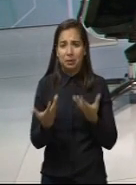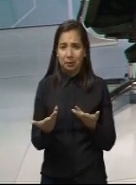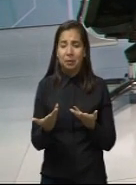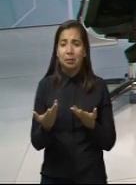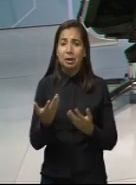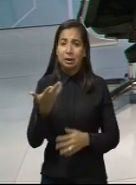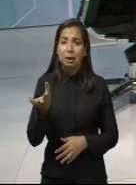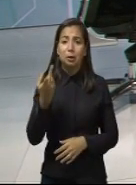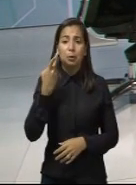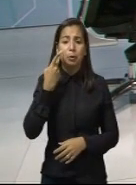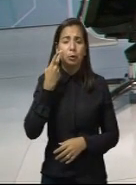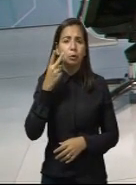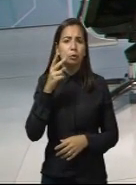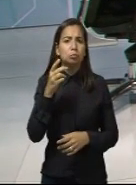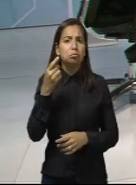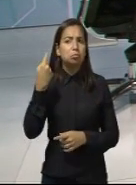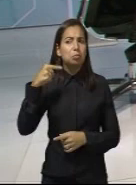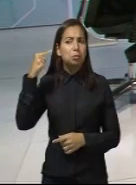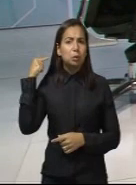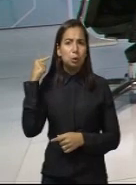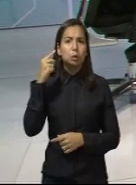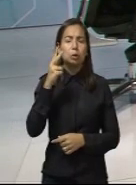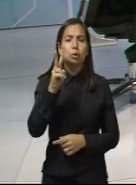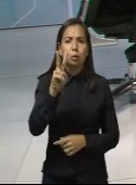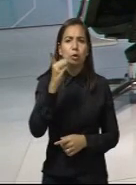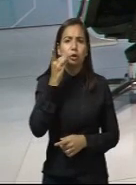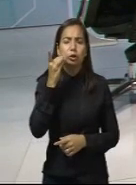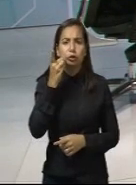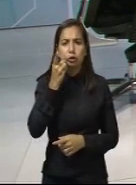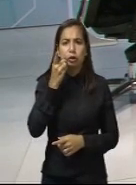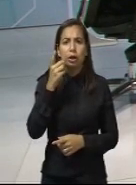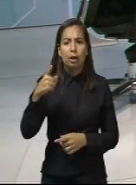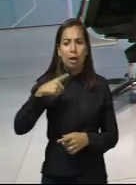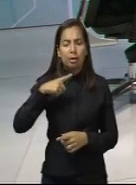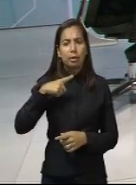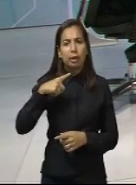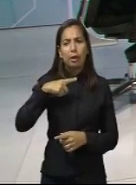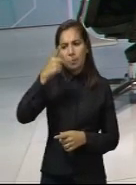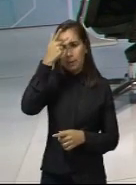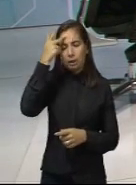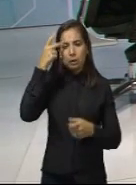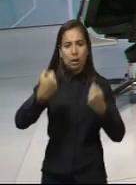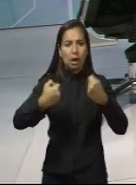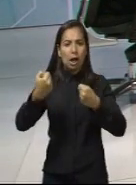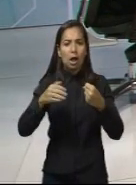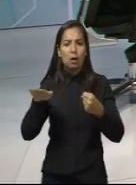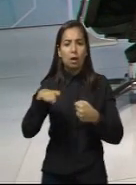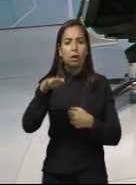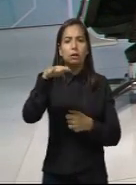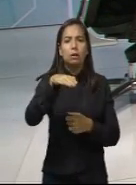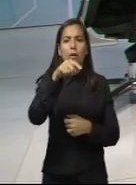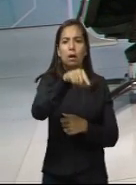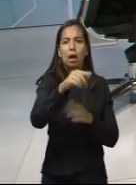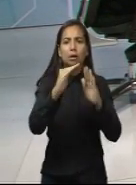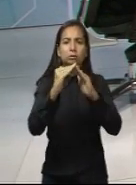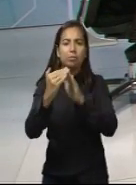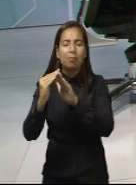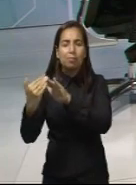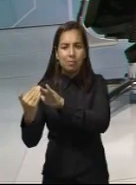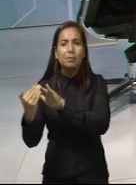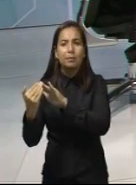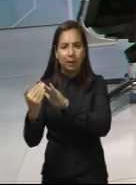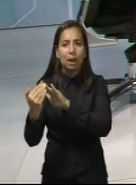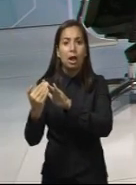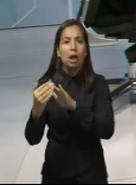dias atrás de um jovem que entrou numa favela e encheram o carro dele de bala. Então, quer dizer... Por isso que agora a